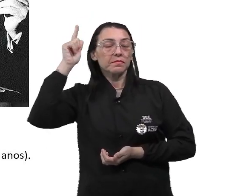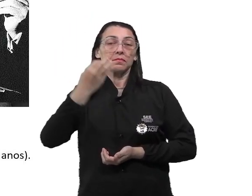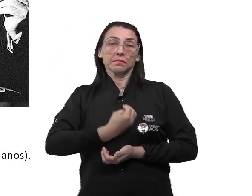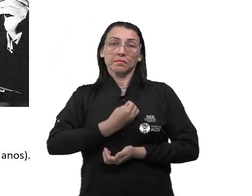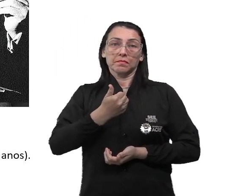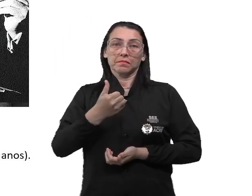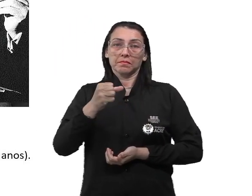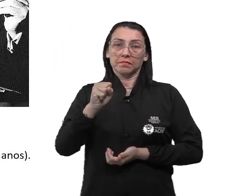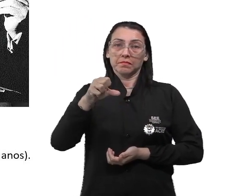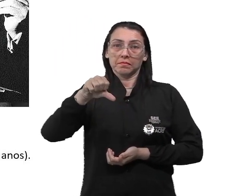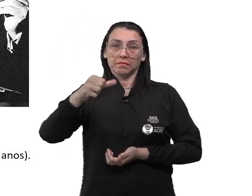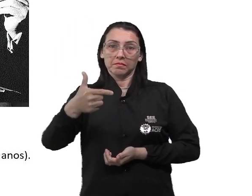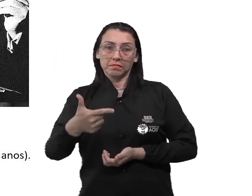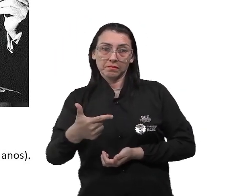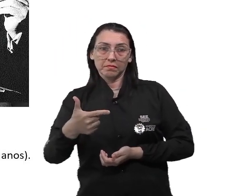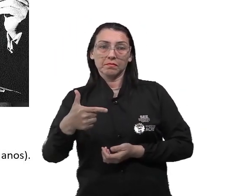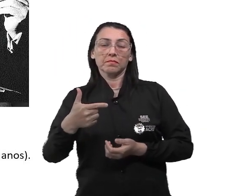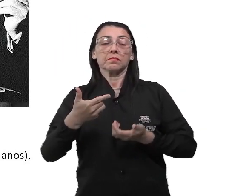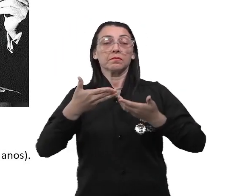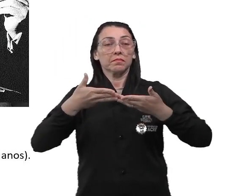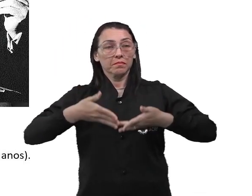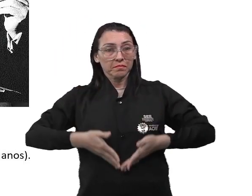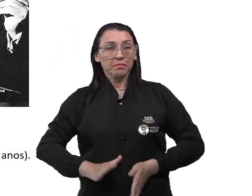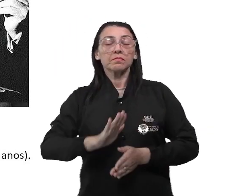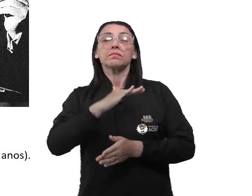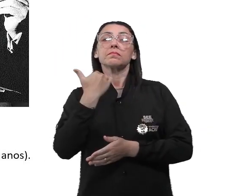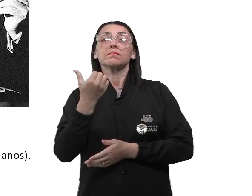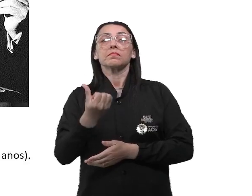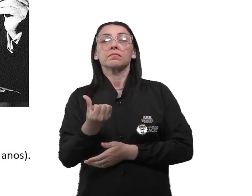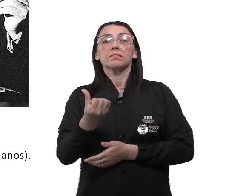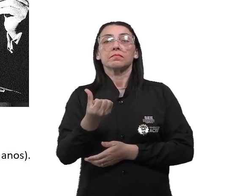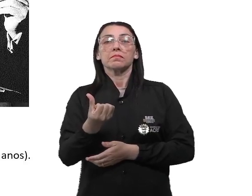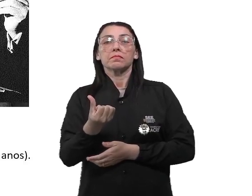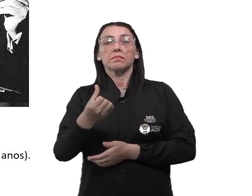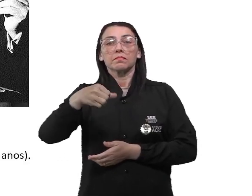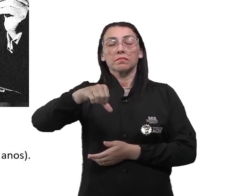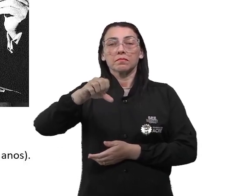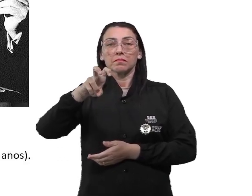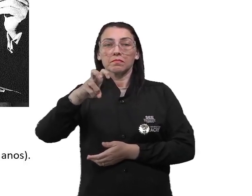em 1892, nasceu, e faleceu em